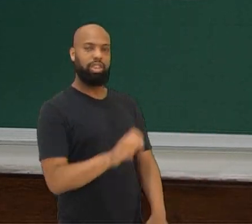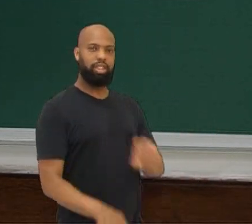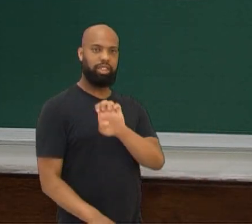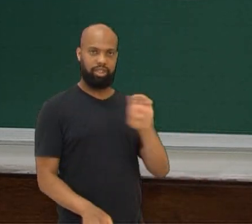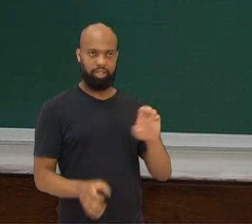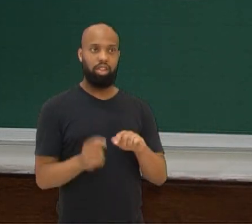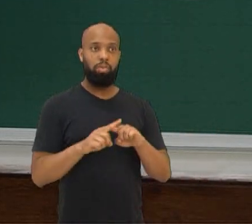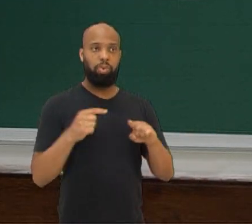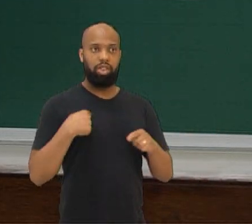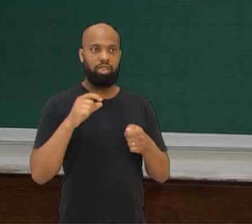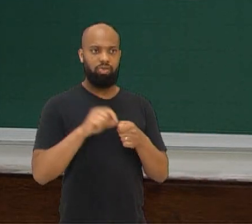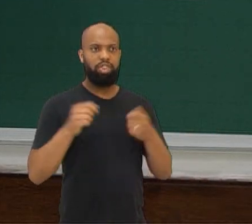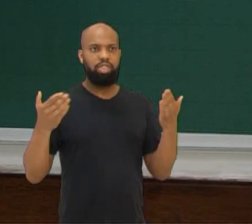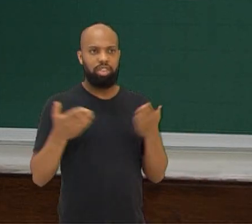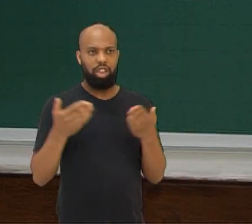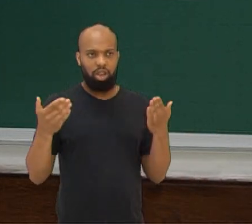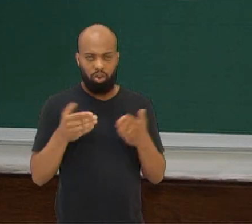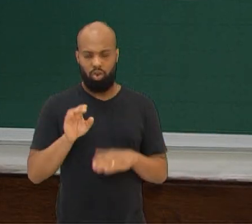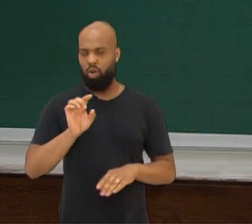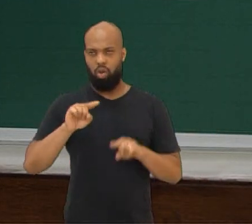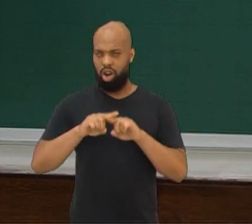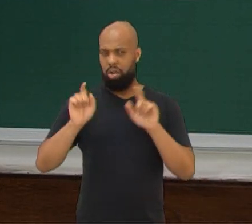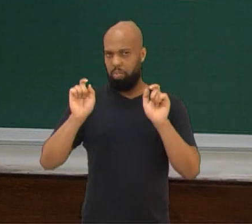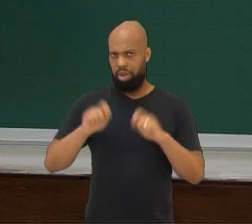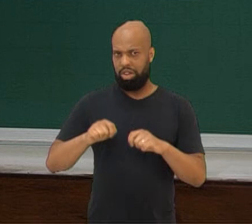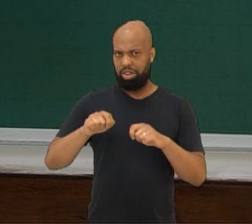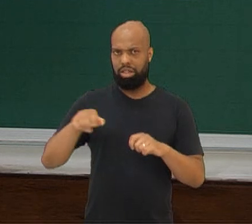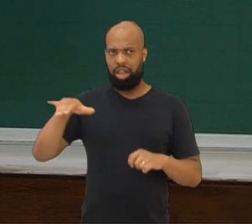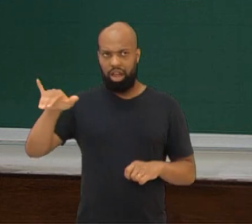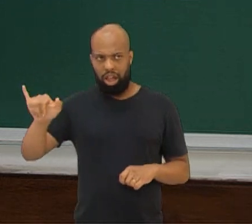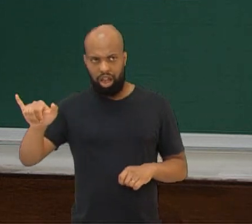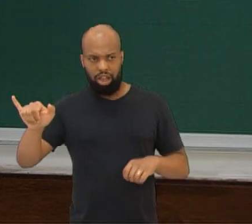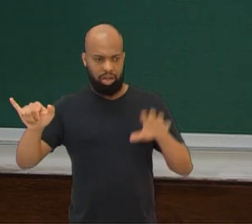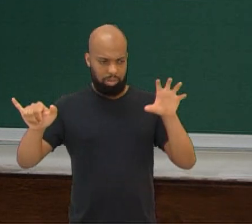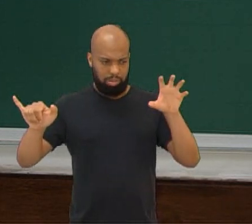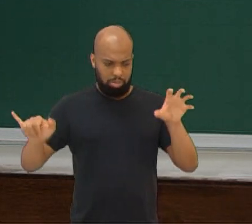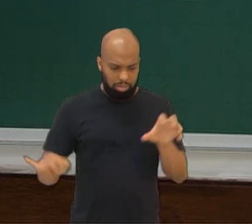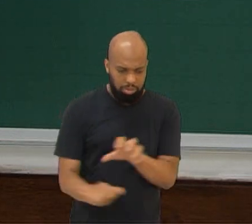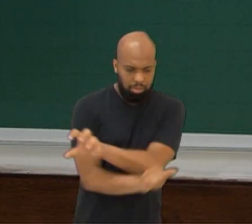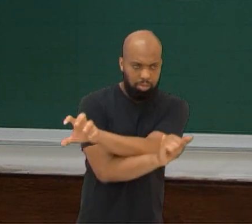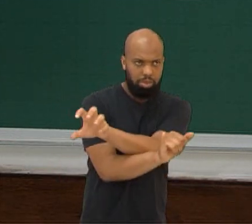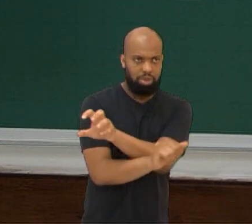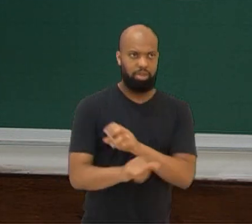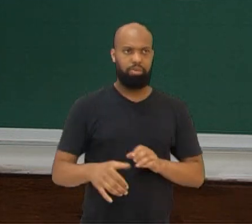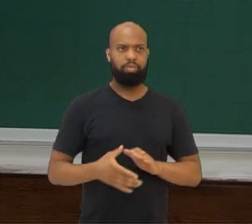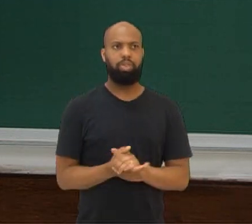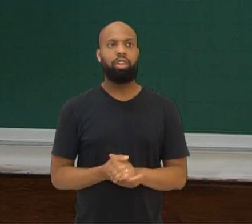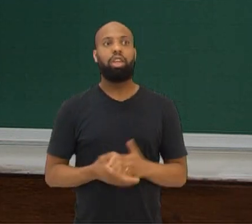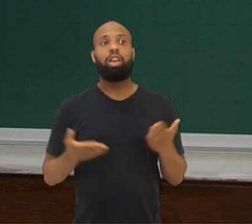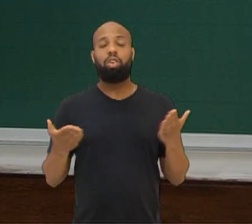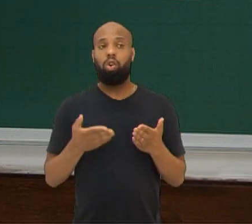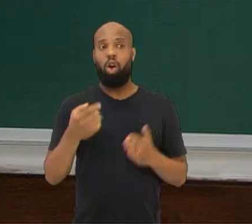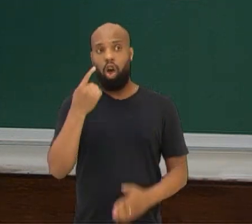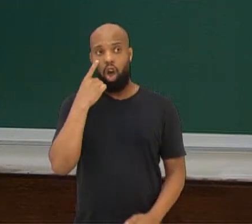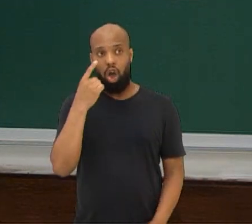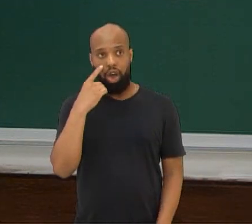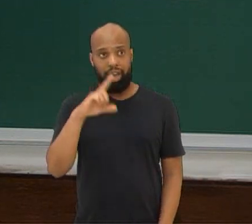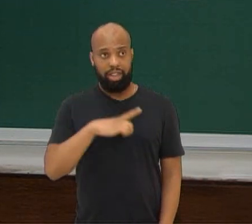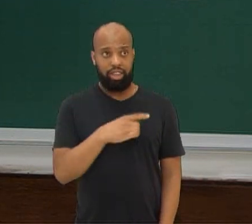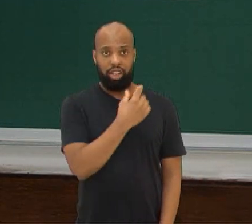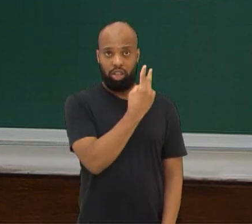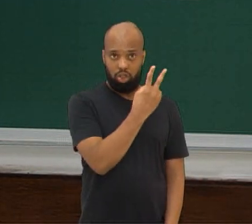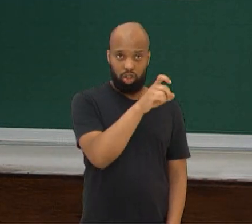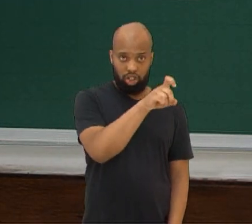Bom, eu fiz isso só nessa passagem. Gente, quando eu tenho 2x mais 4 dividido por 2, eu posso dividir o 2x